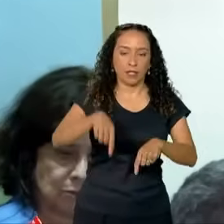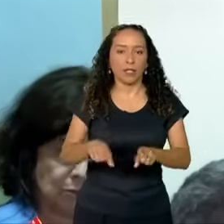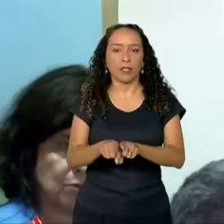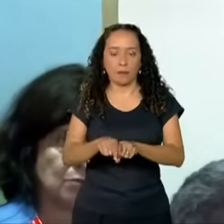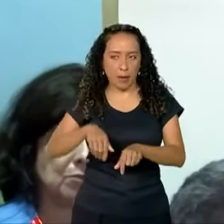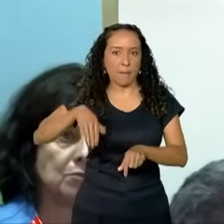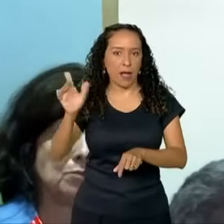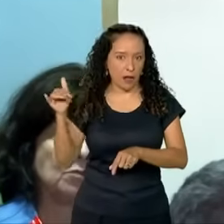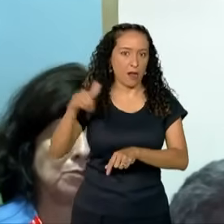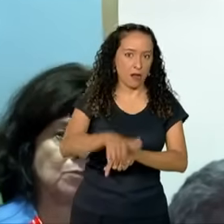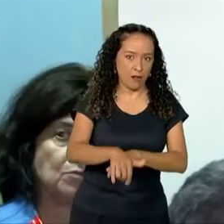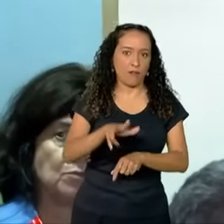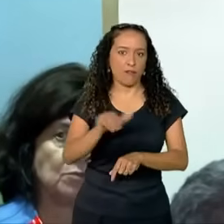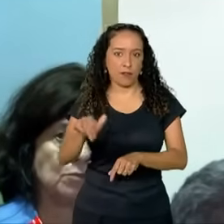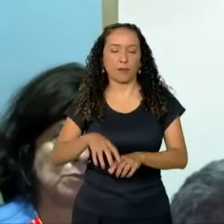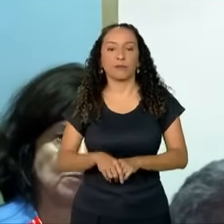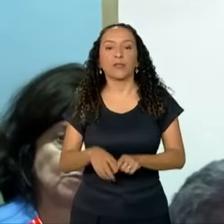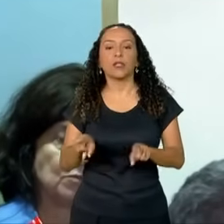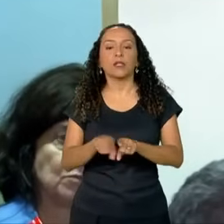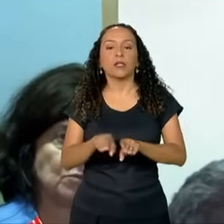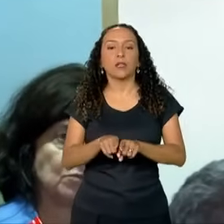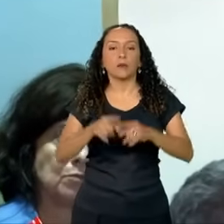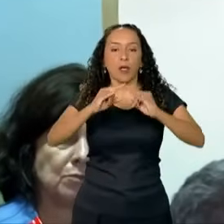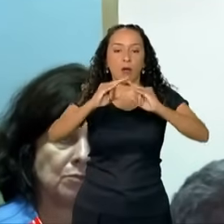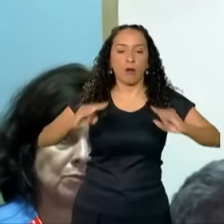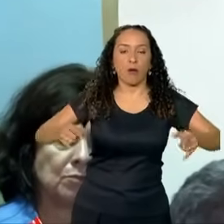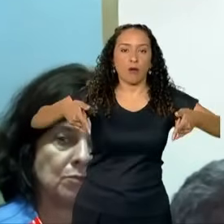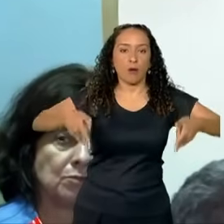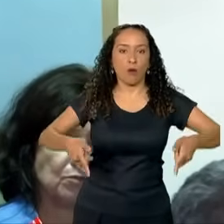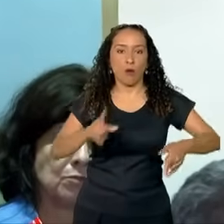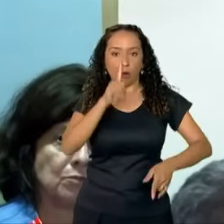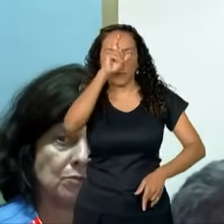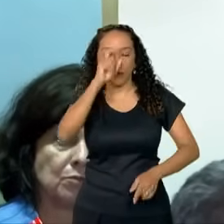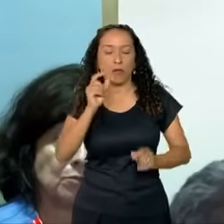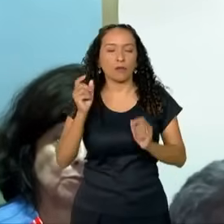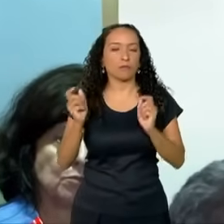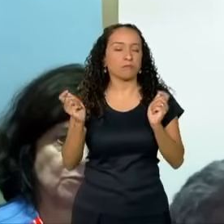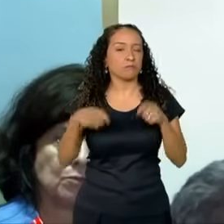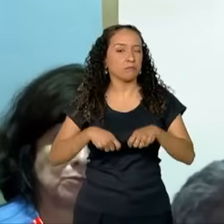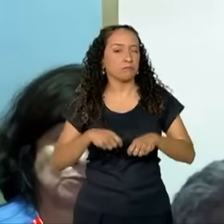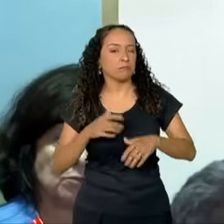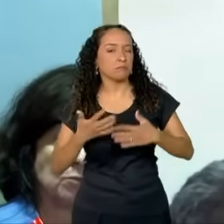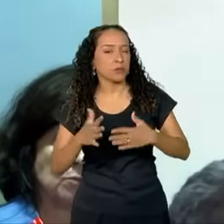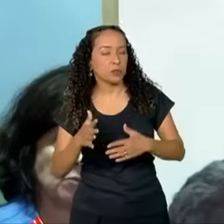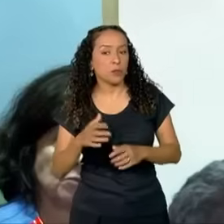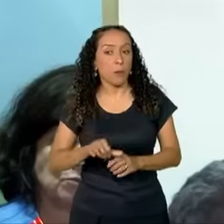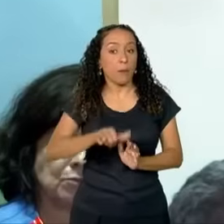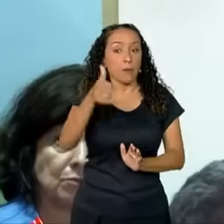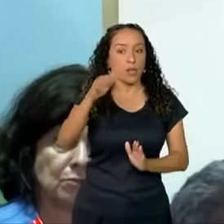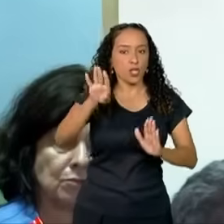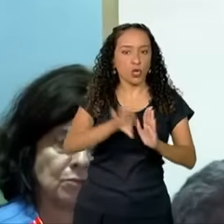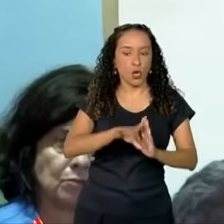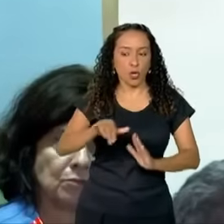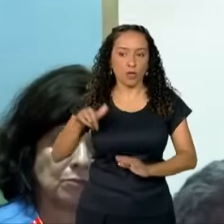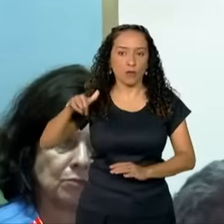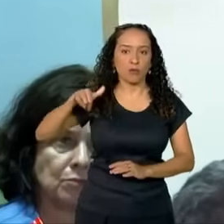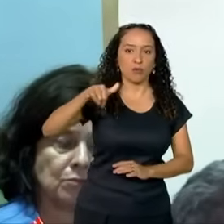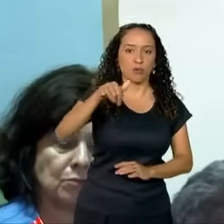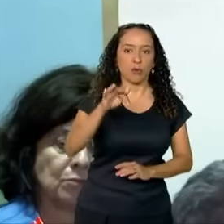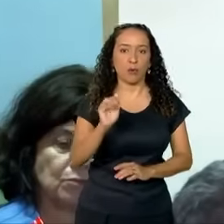vindo mais. Em termos de hospital de campanha, a previsão inicial do primeiro hospital de campanha que chegou na aeronave da